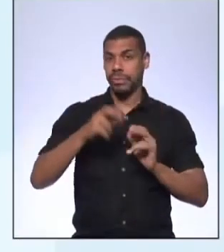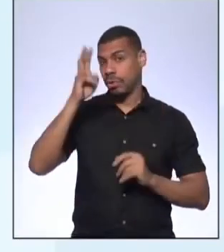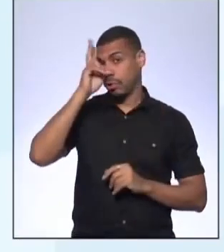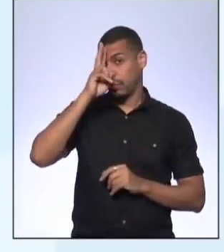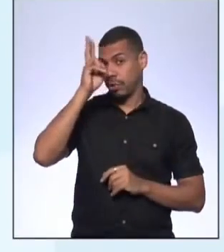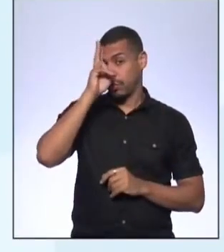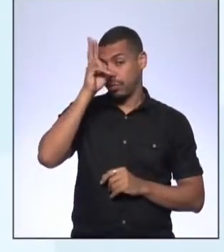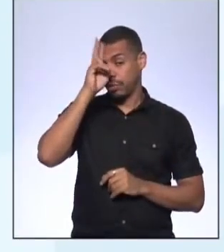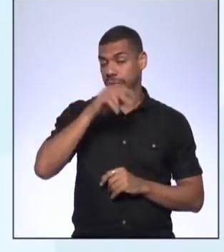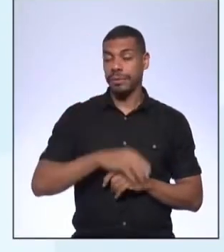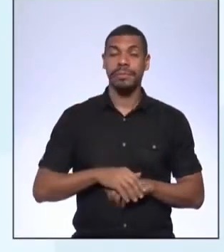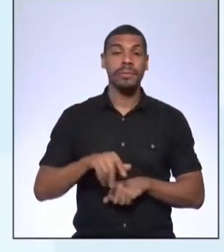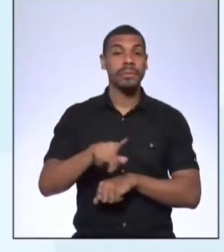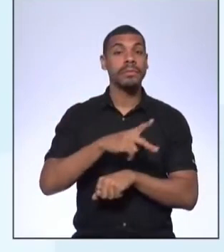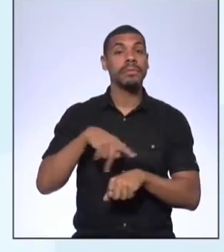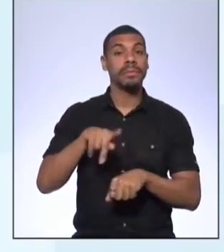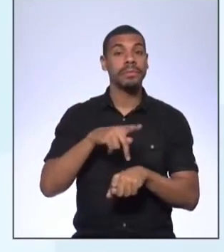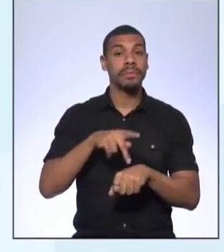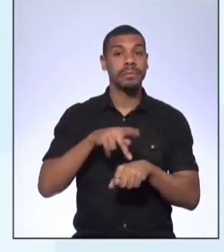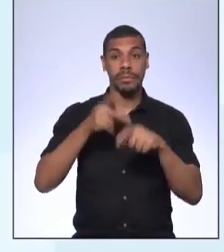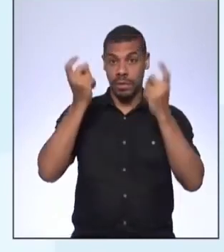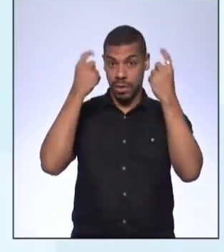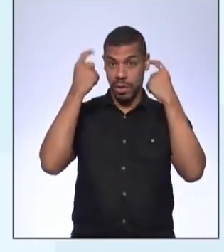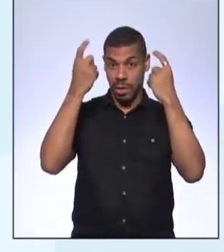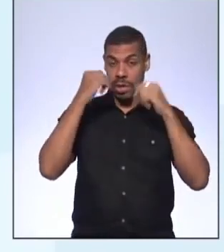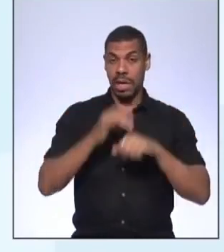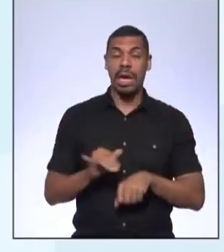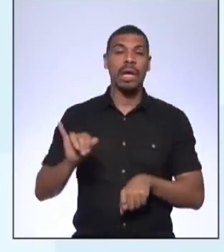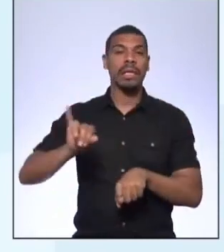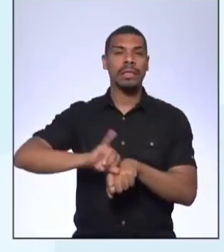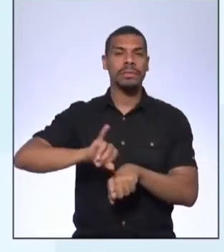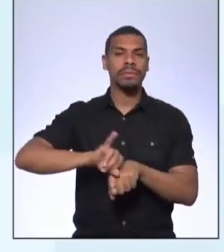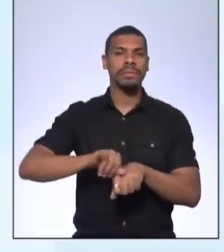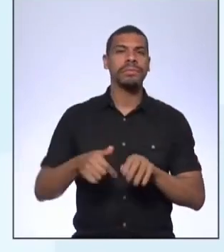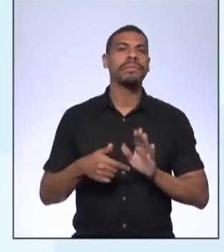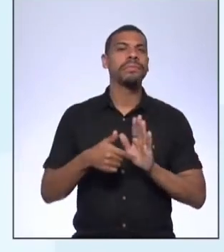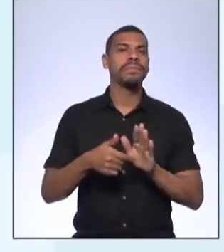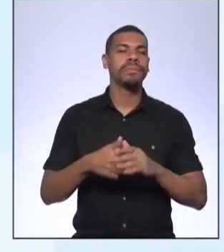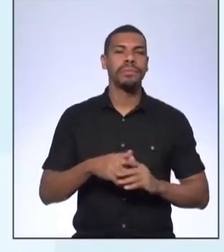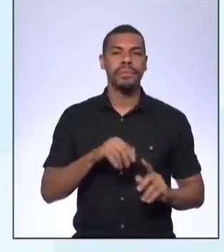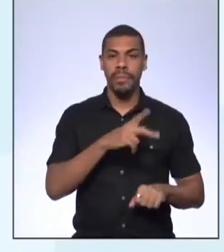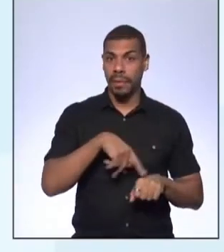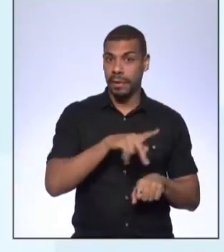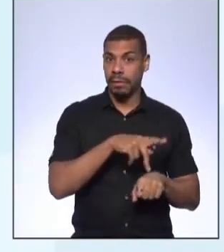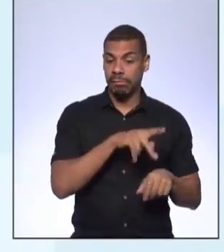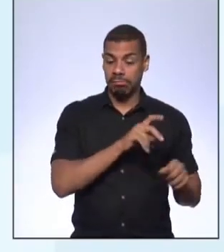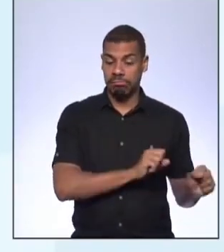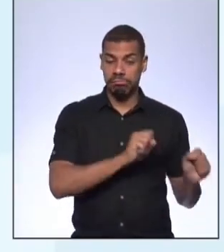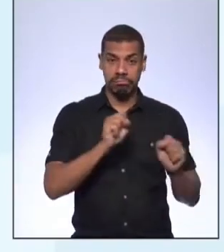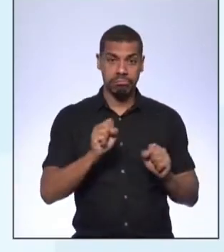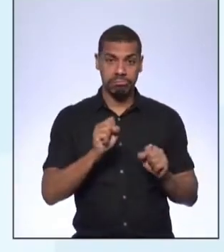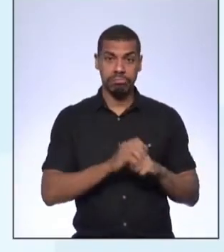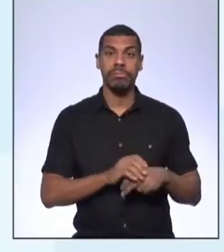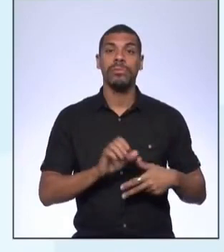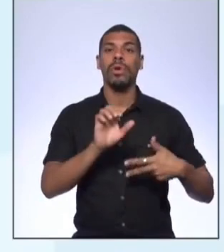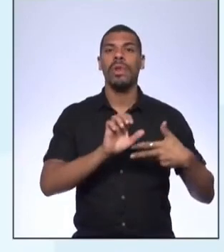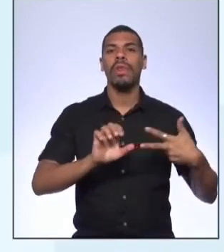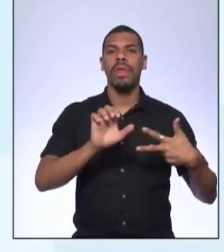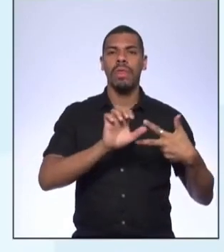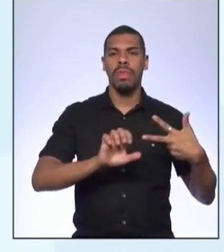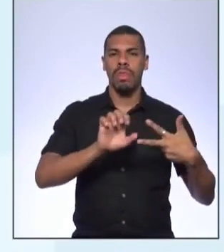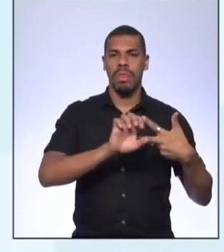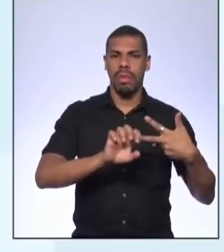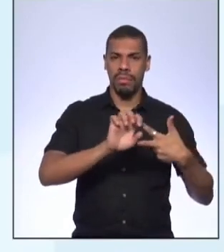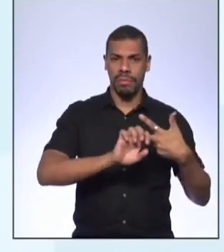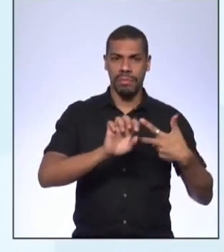cidade do México, que é ali a capital, né, do país, e é a sede do Poder Executivo mexicano, ou seja, é